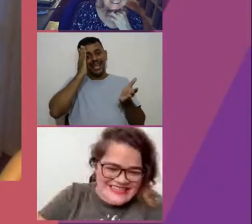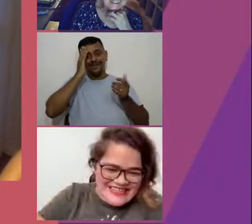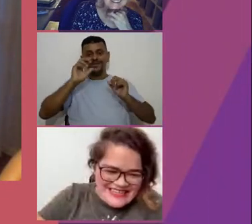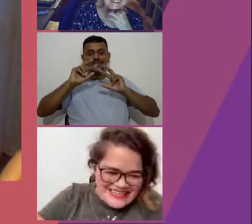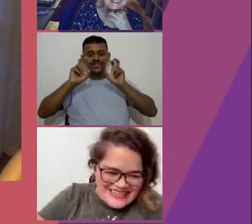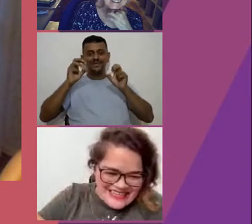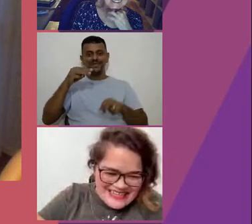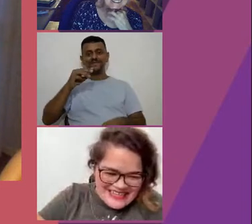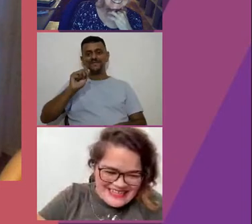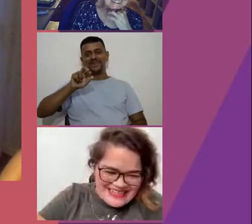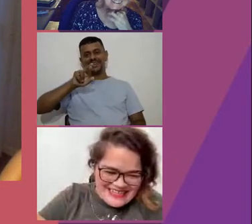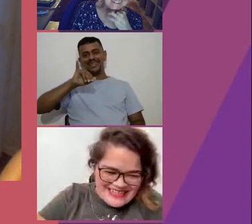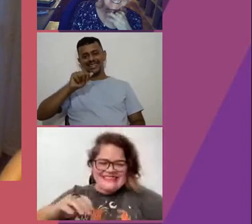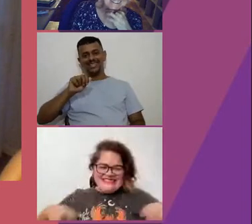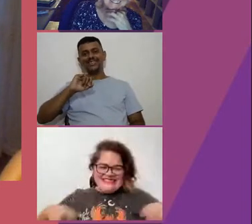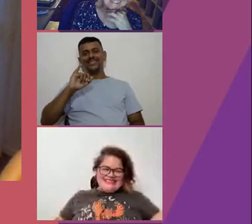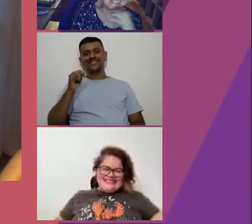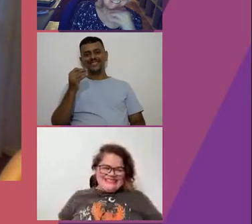mim